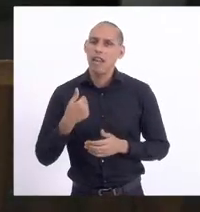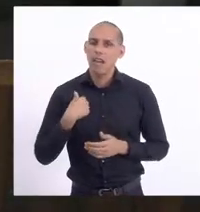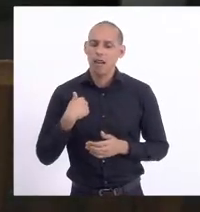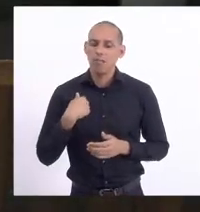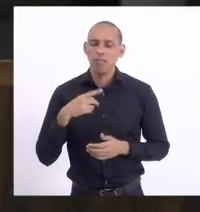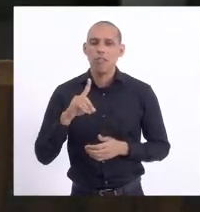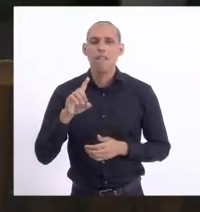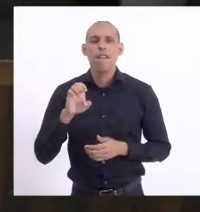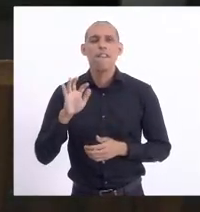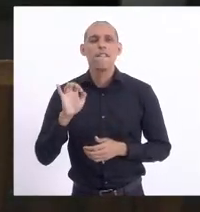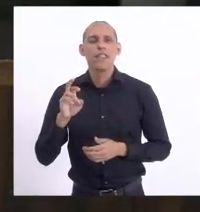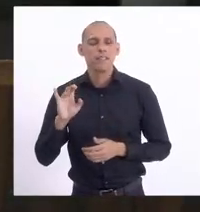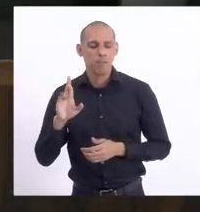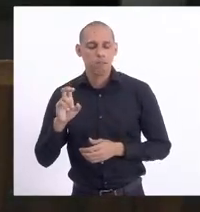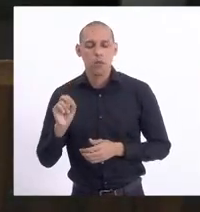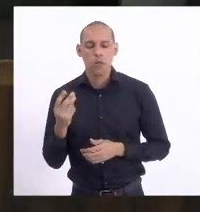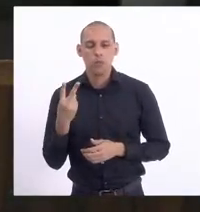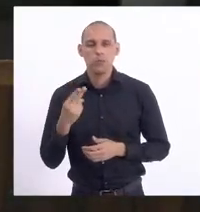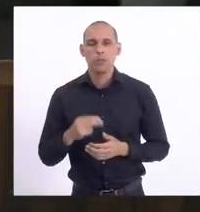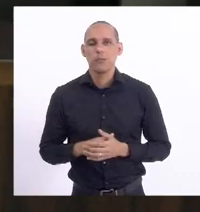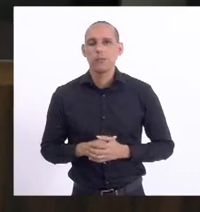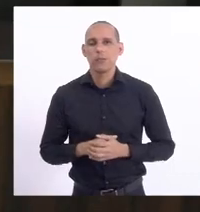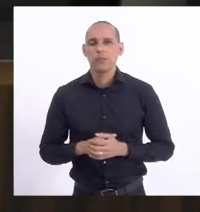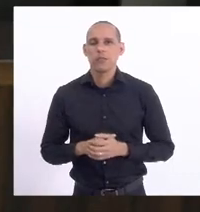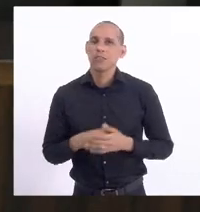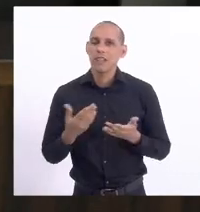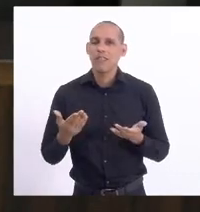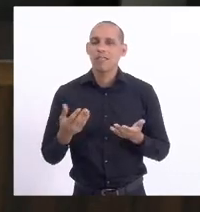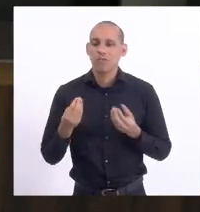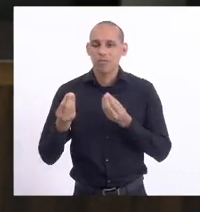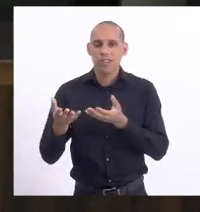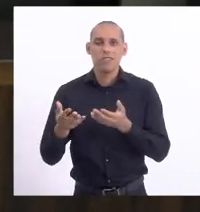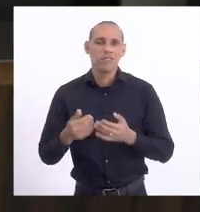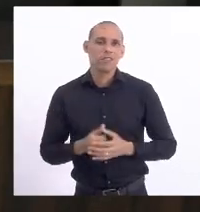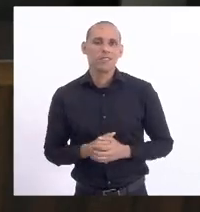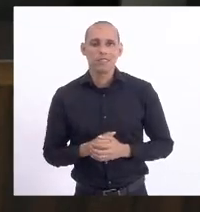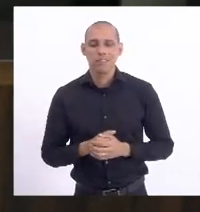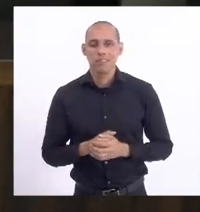deferir. Ok. Por isso que eu vou conceder.